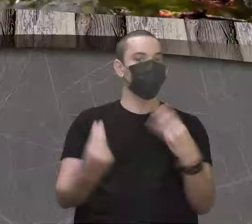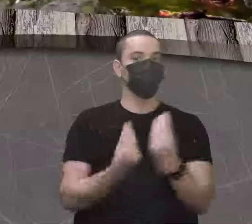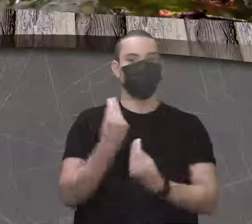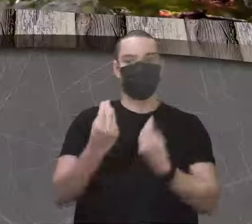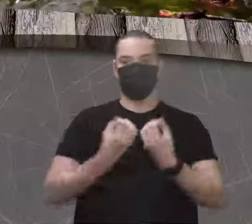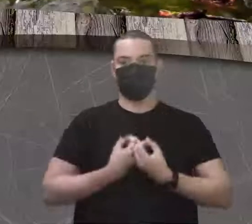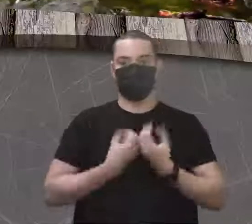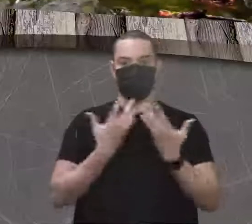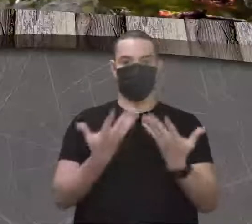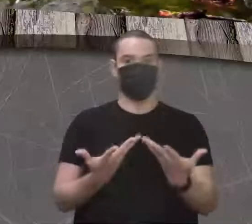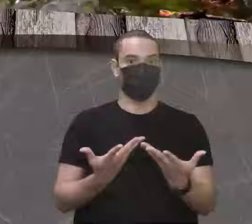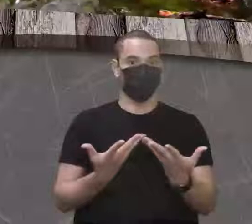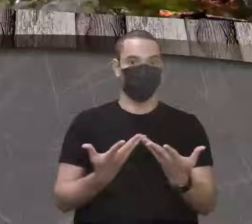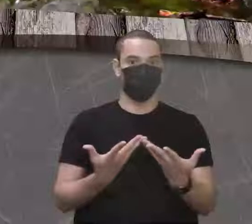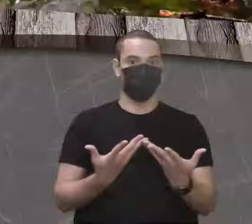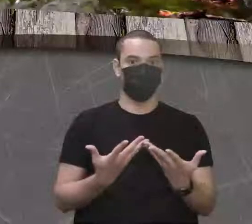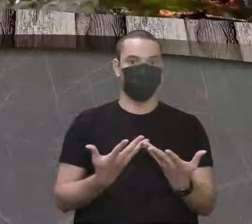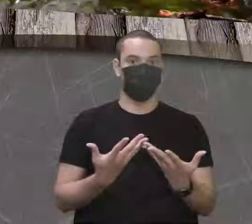expressão?